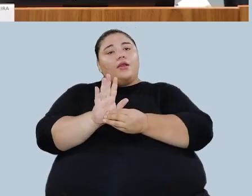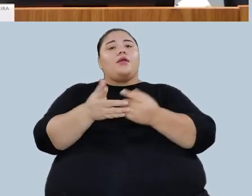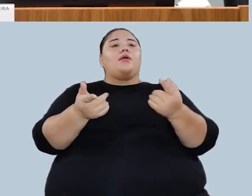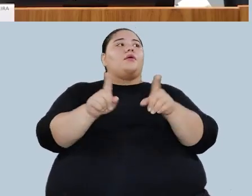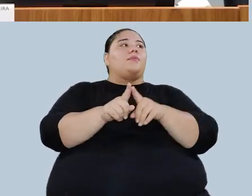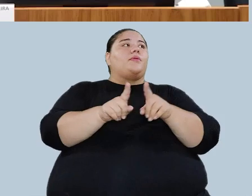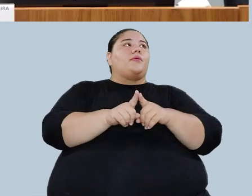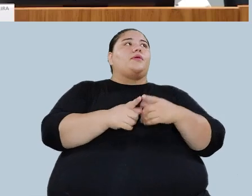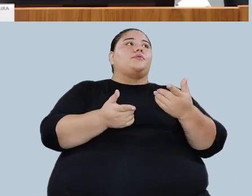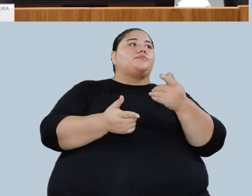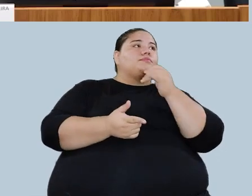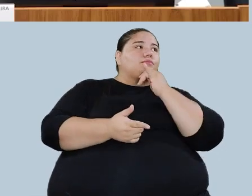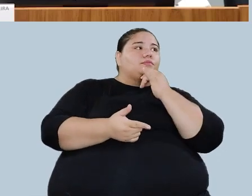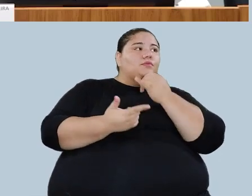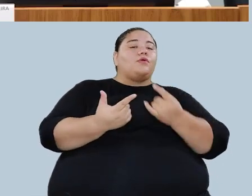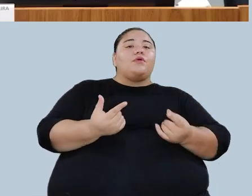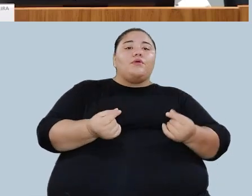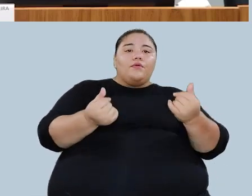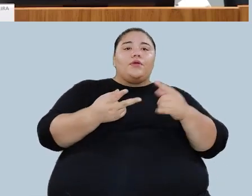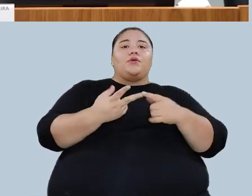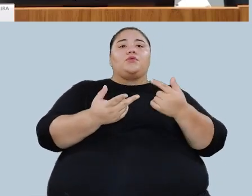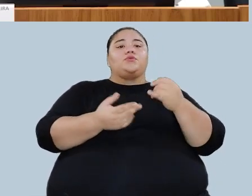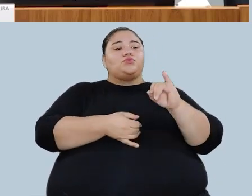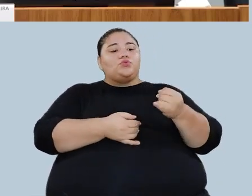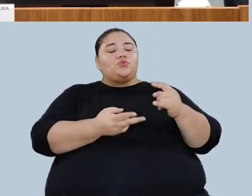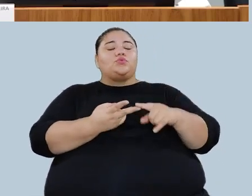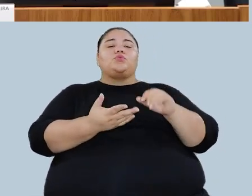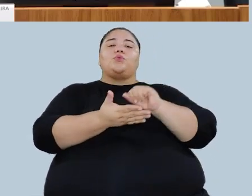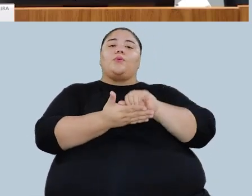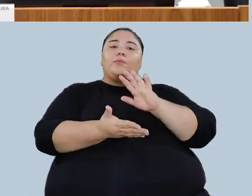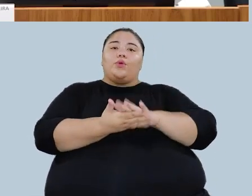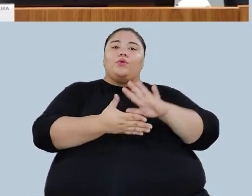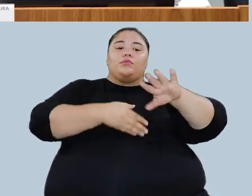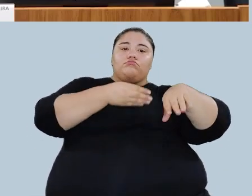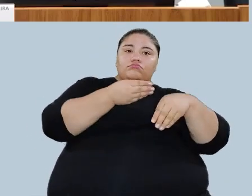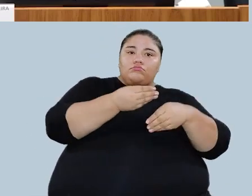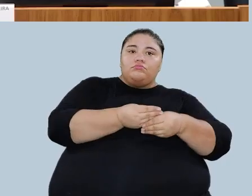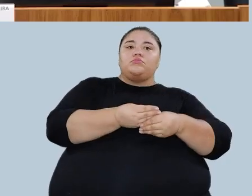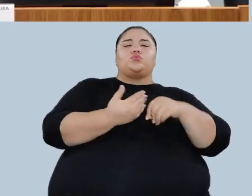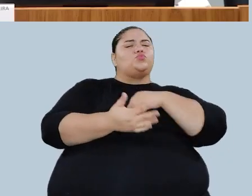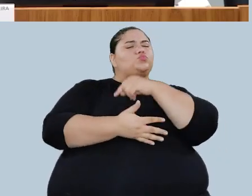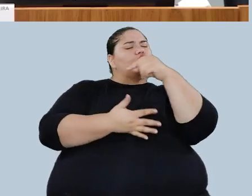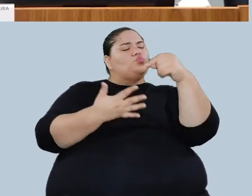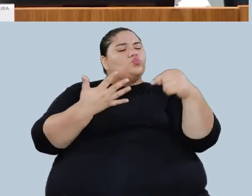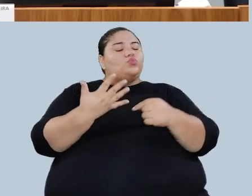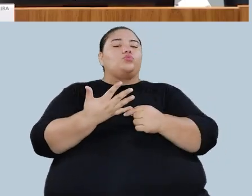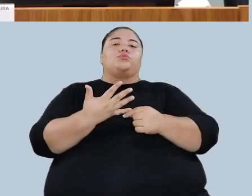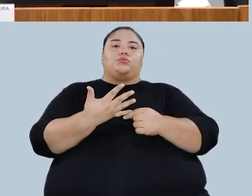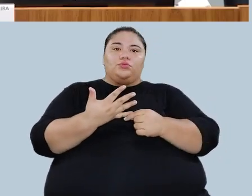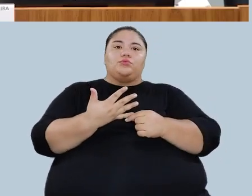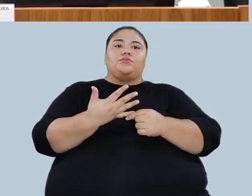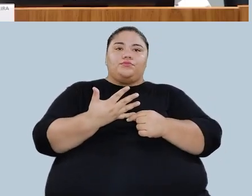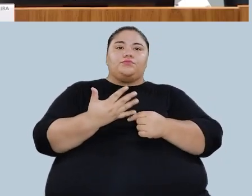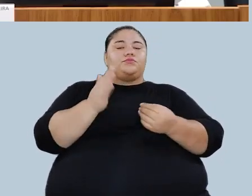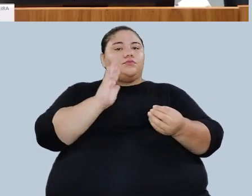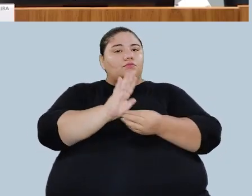decorrentes dos ajustes de valor da operação, juros, multas, acréscimos e encargos, né? Então, tudo isso vai fazer parte, né? O que